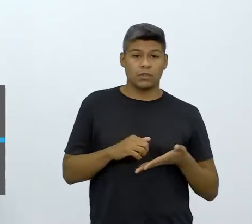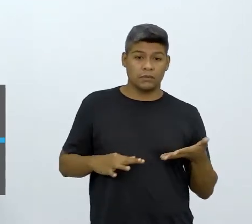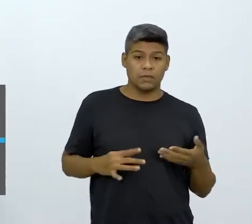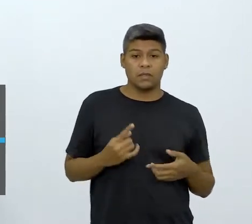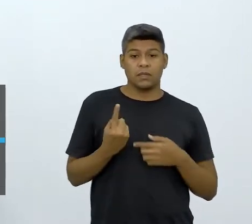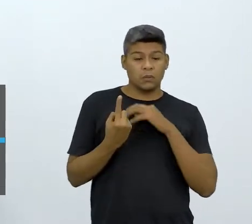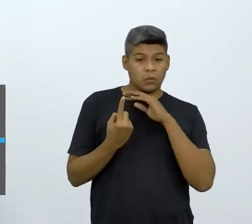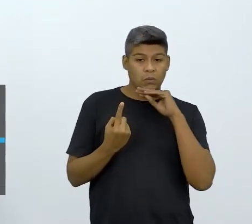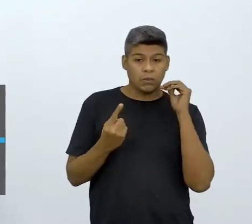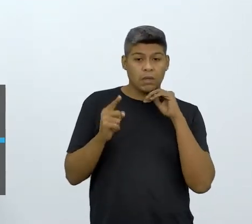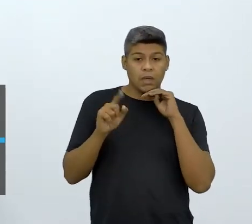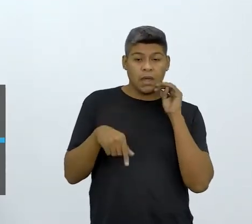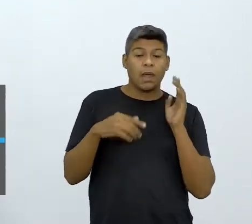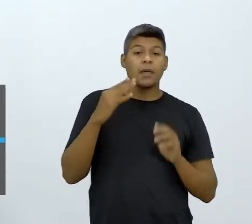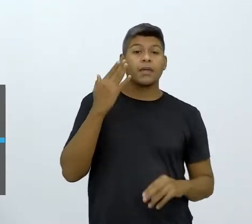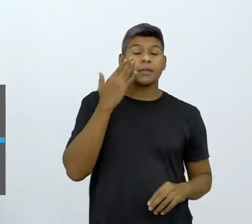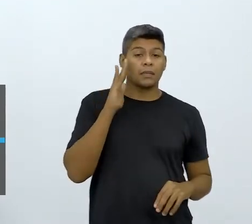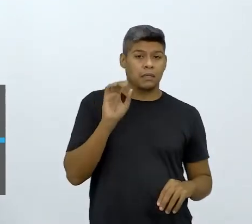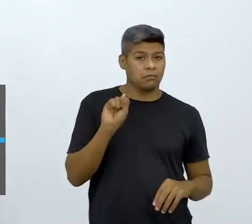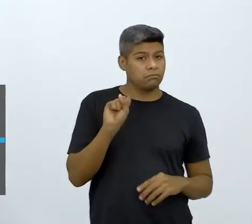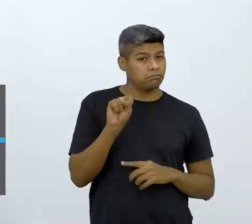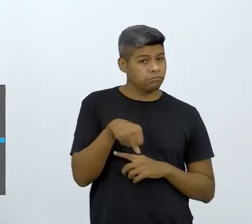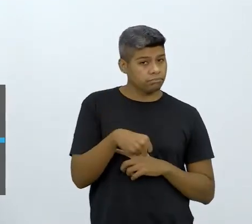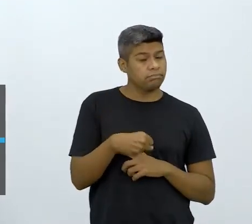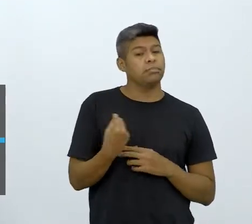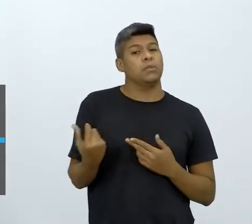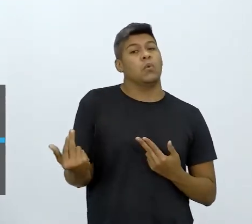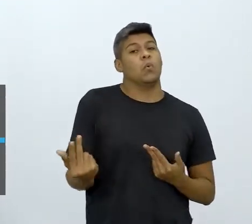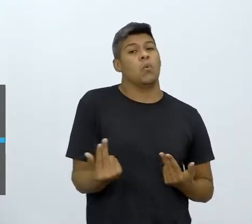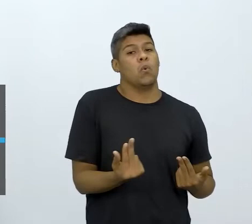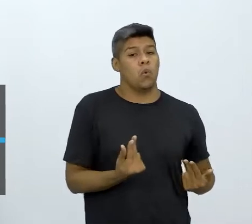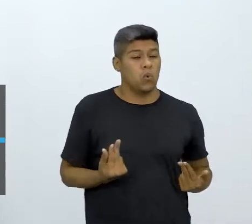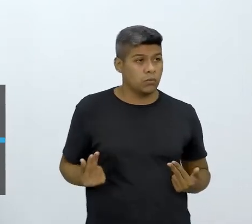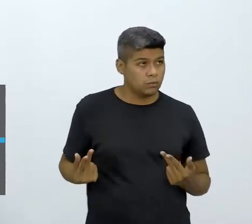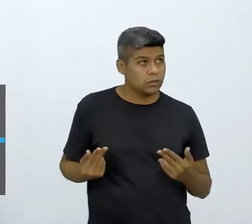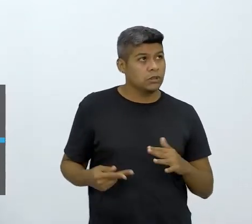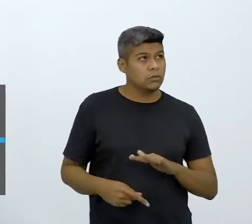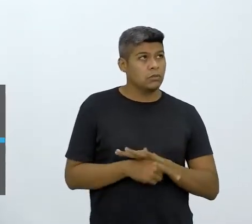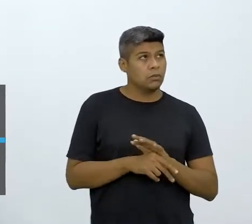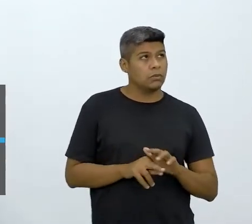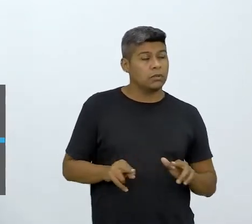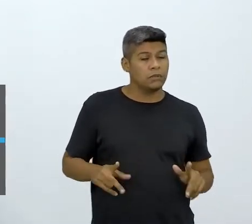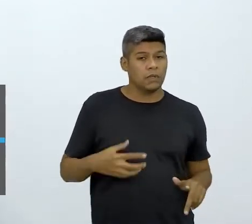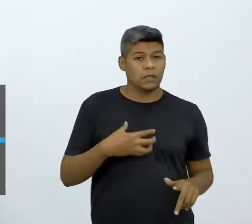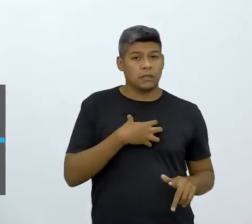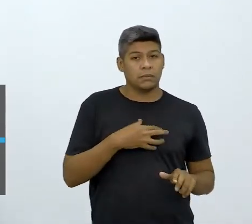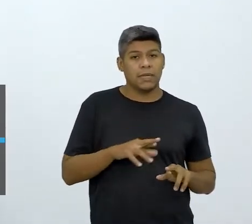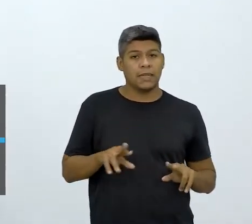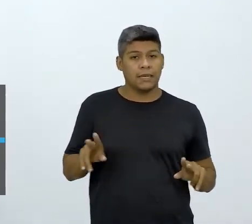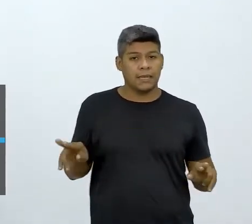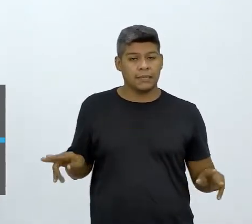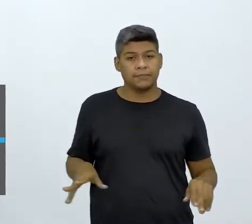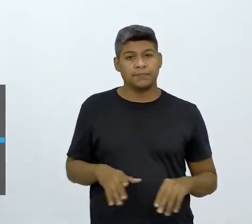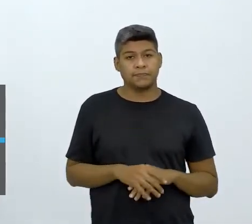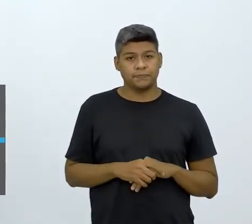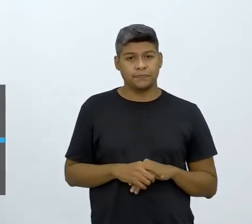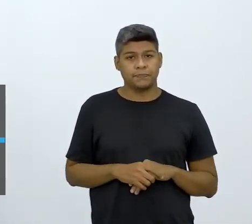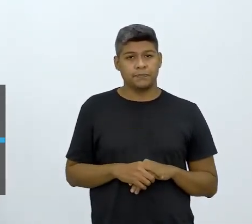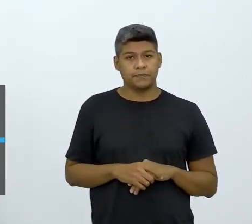1 foi entender, sim, o senso comum compreende a cultura de diferentes maneiras, mas